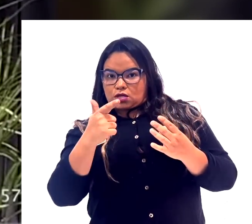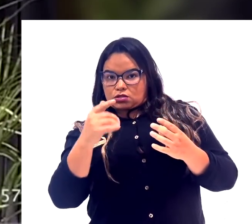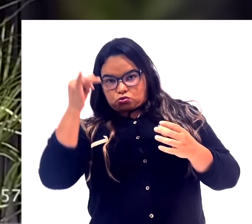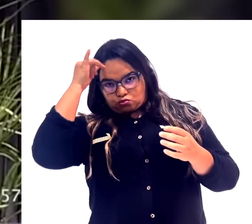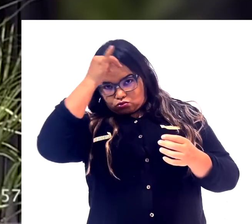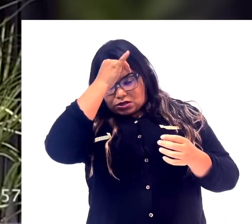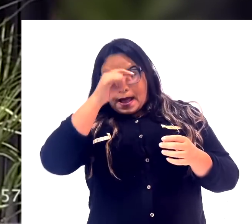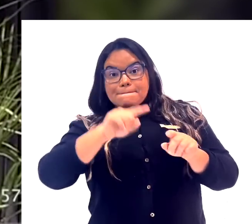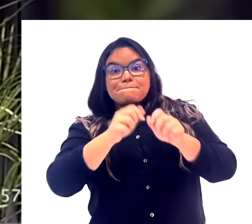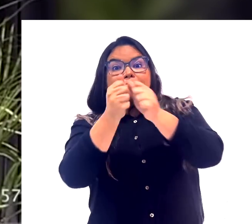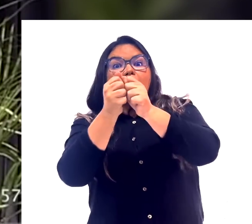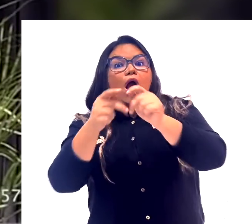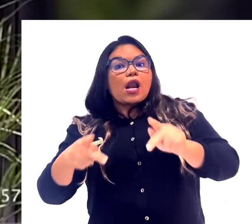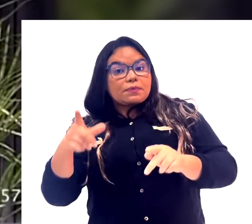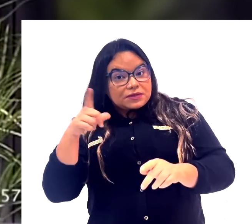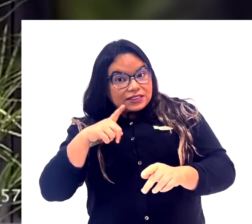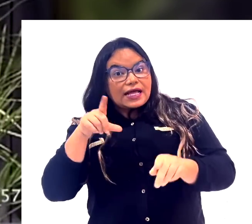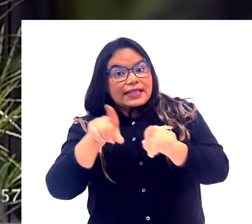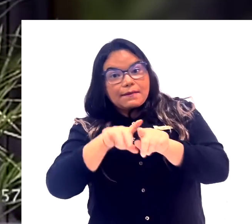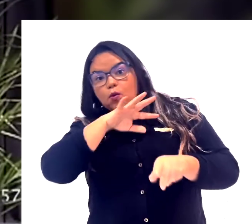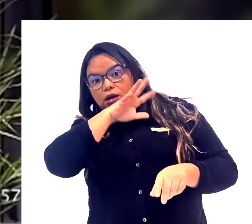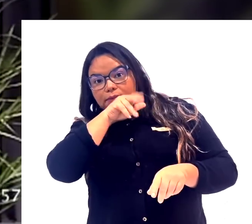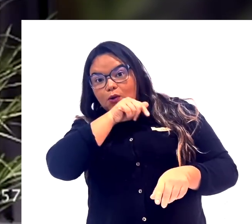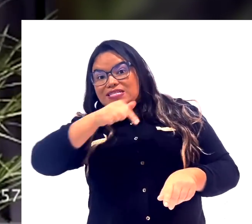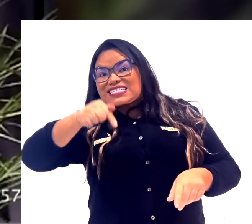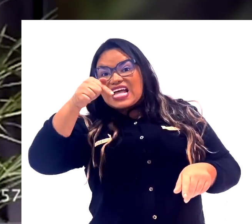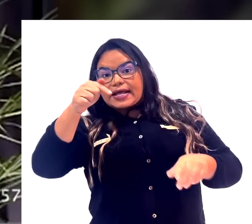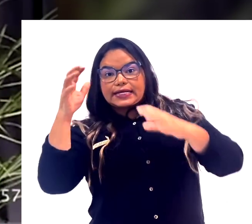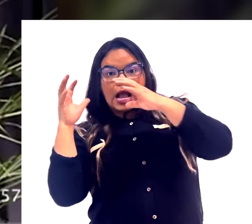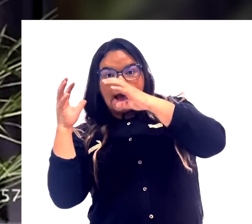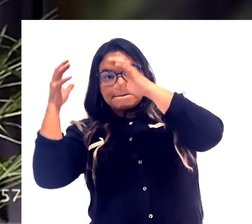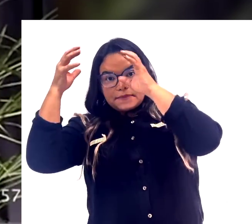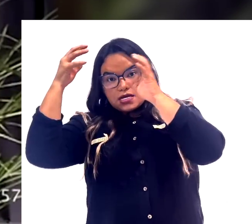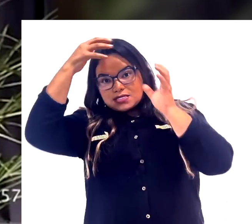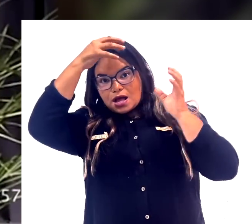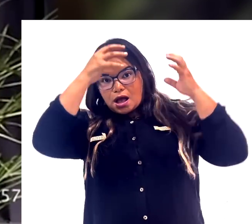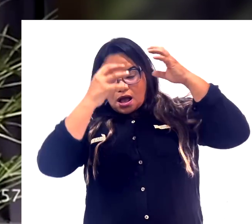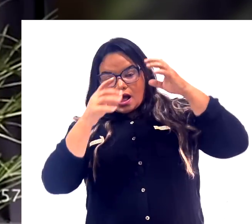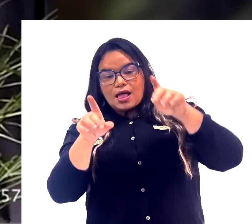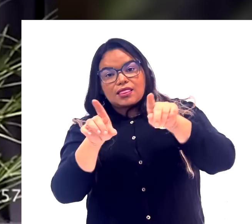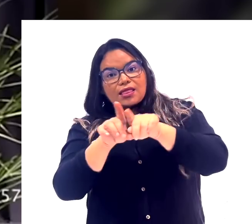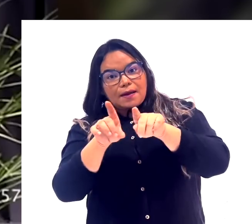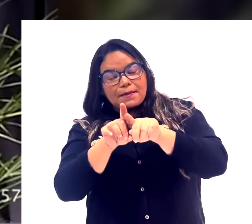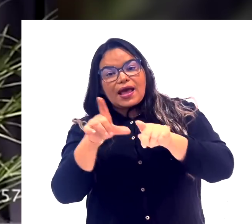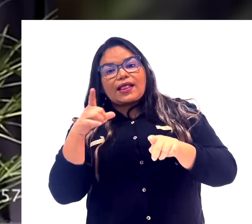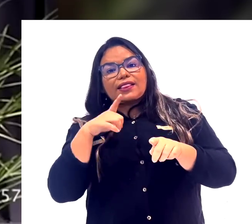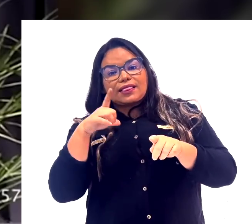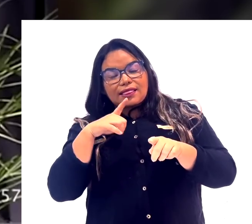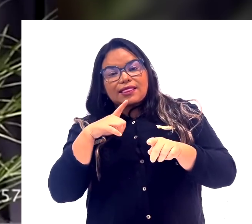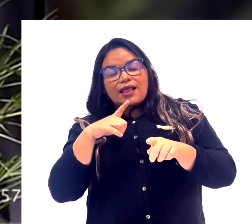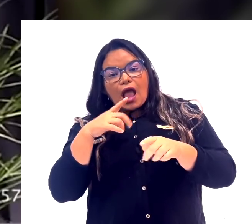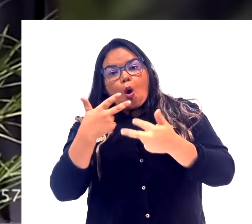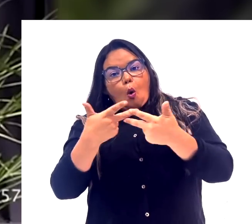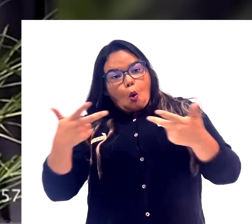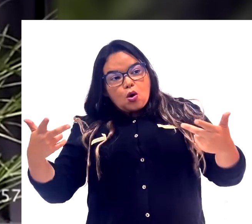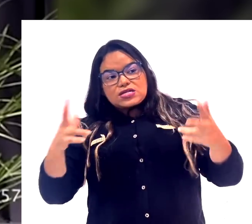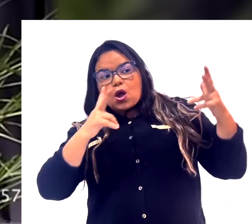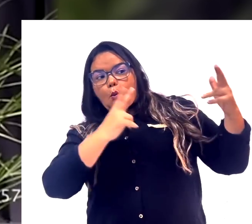livro de Apocalipse com as 7 cabeças também tem todos os componentes das bestas que são mencionadas aqui em Daniel.